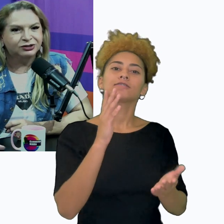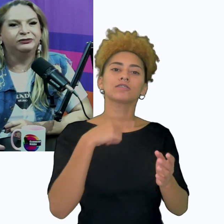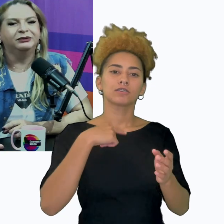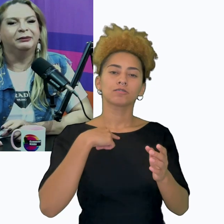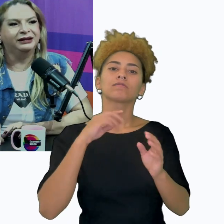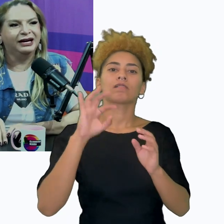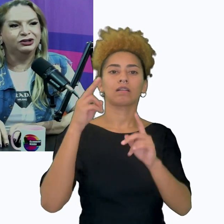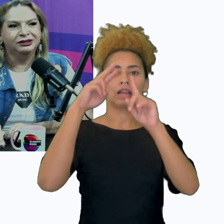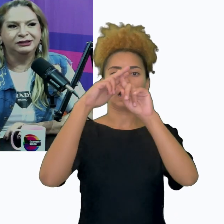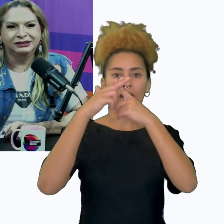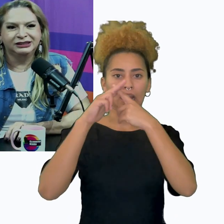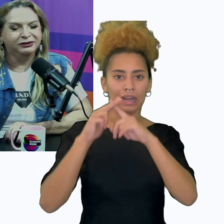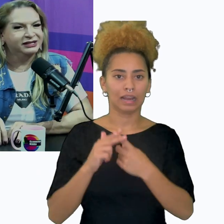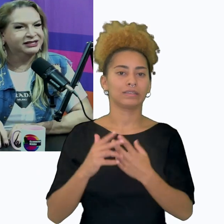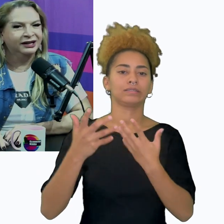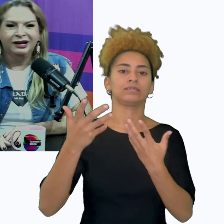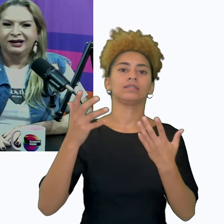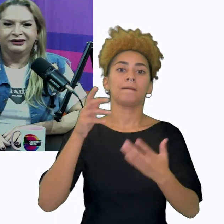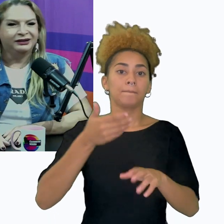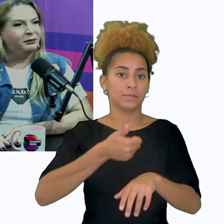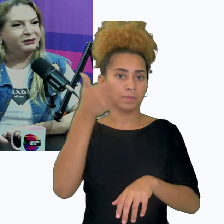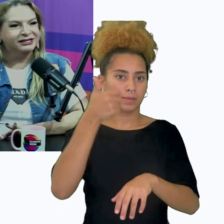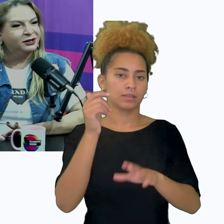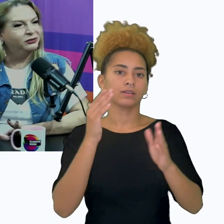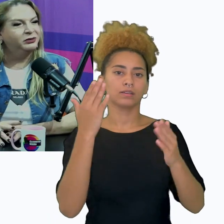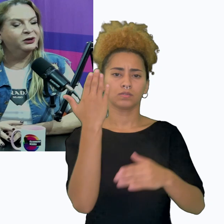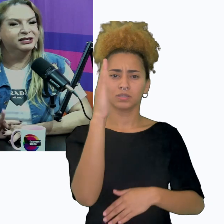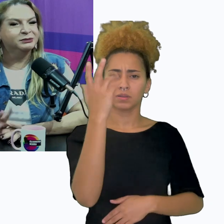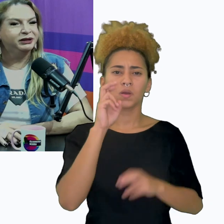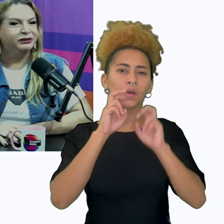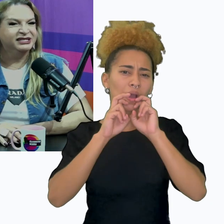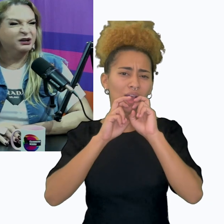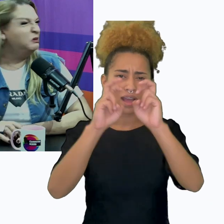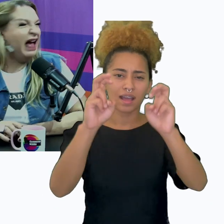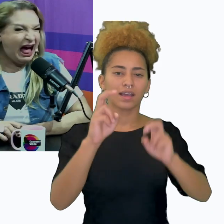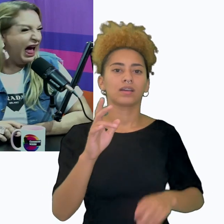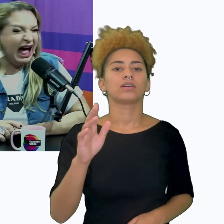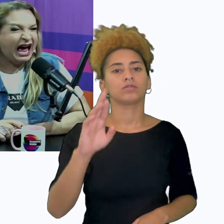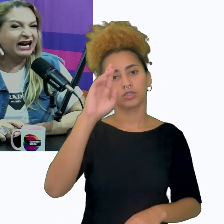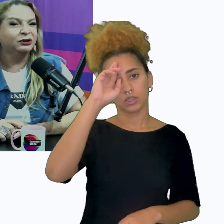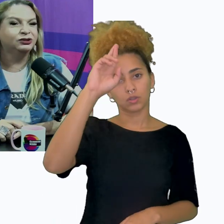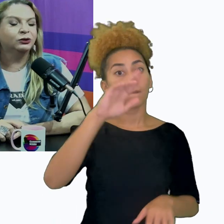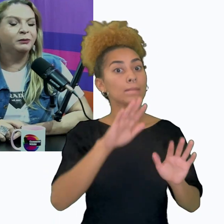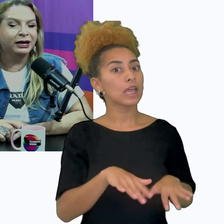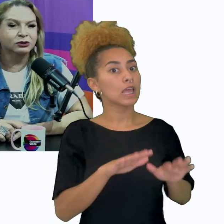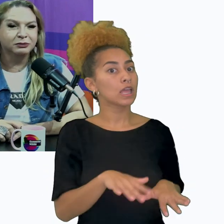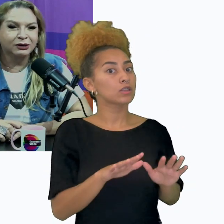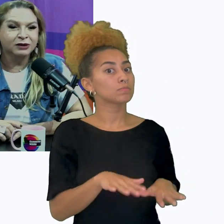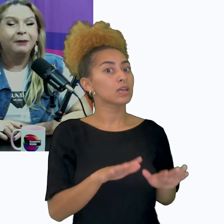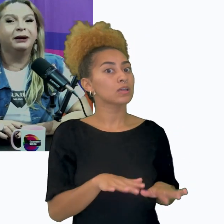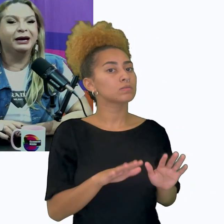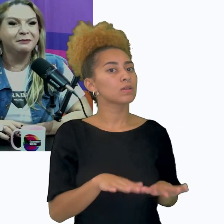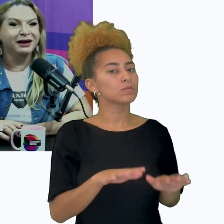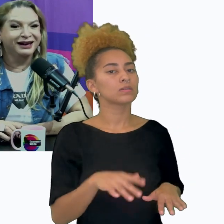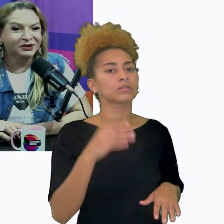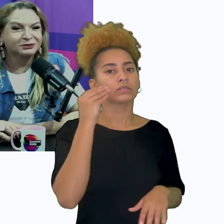protagonista, fui lapidadíssima, fazia. A primeira cena do filme, eu no espelho, eu fazia e o diretor menos,